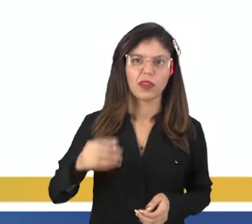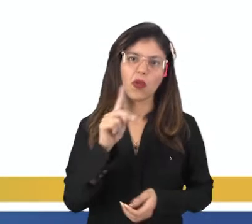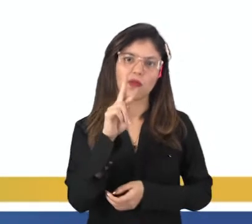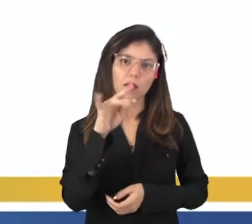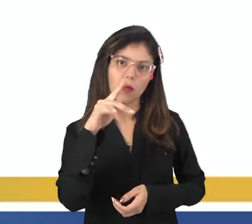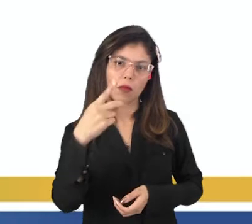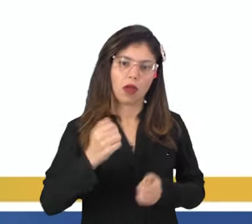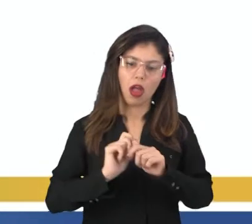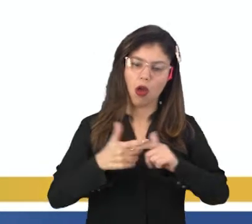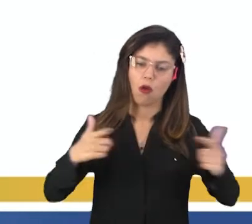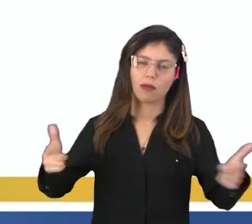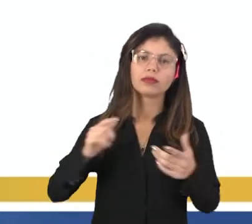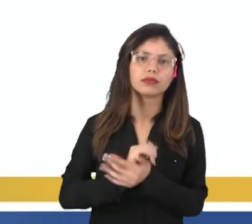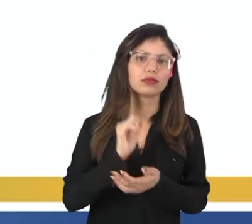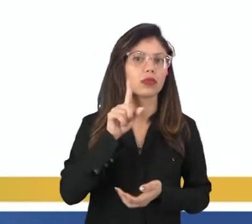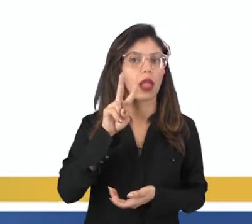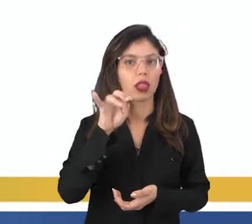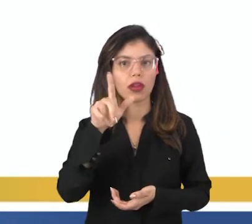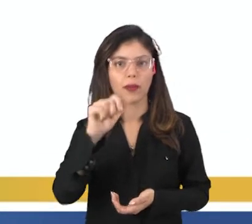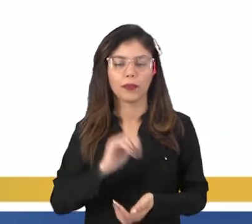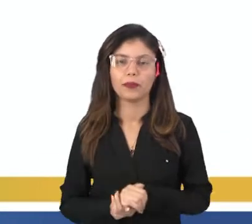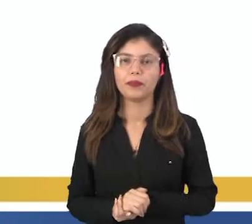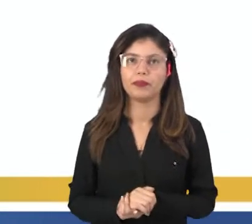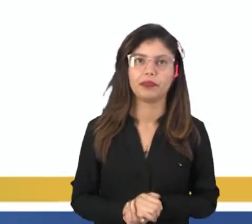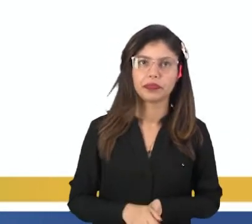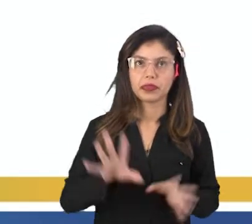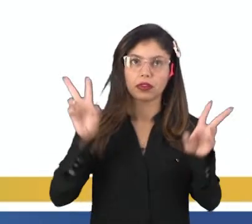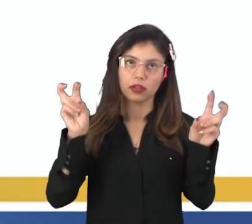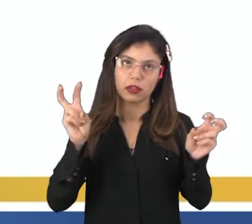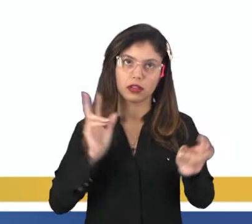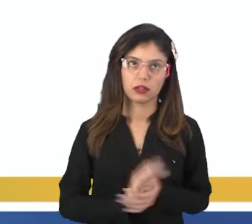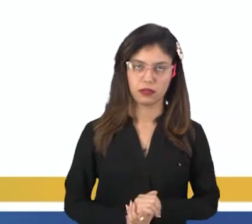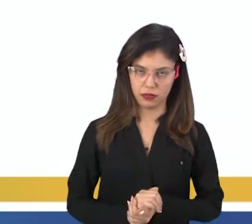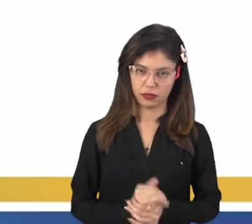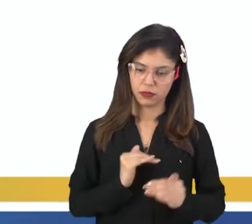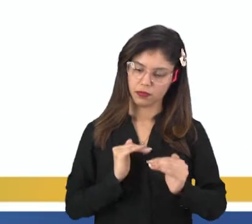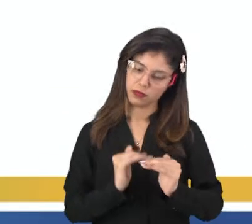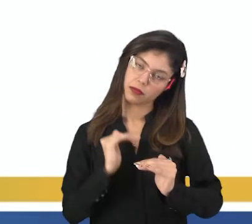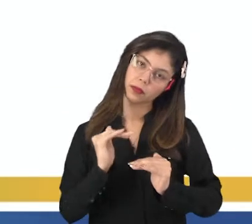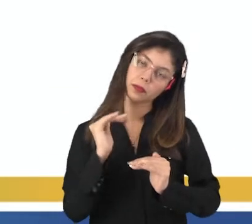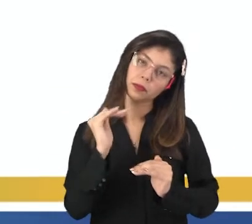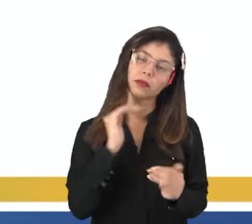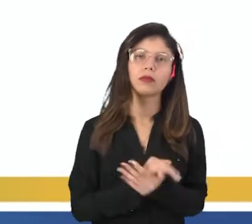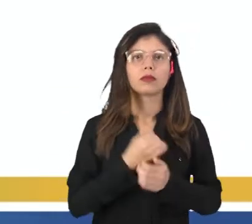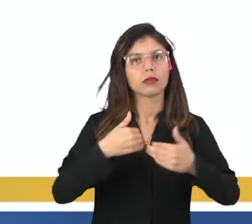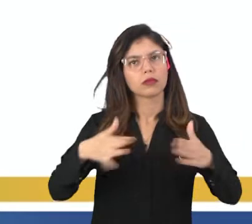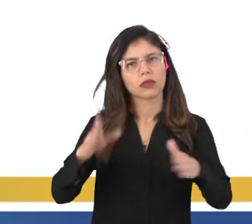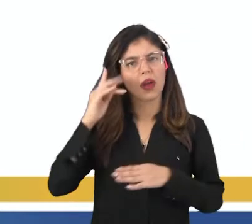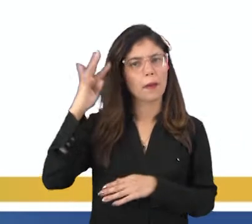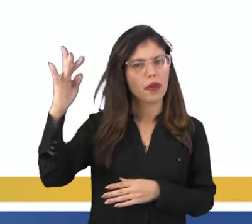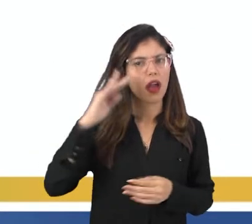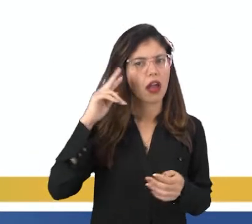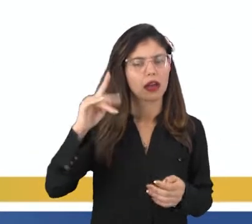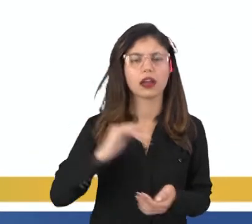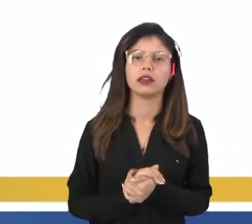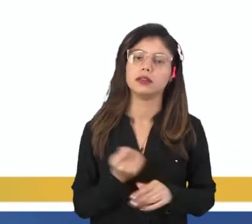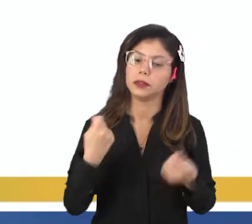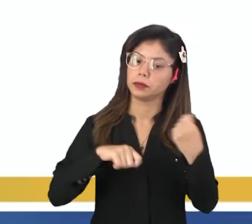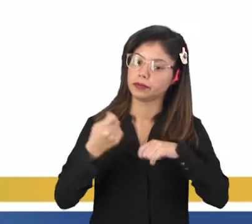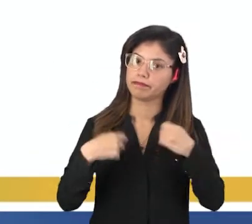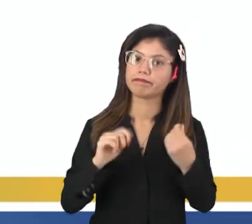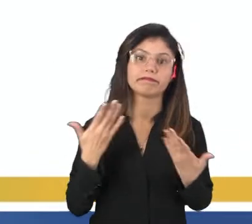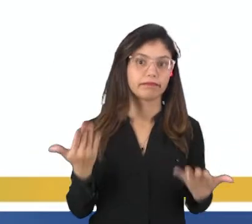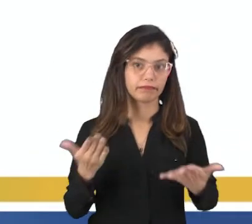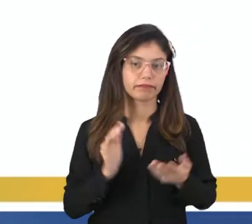causada pelo aumento do aluguel esse assunto é só um background que abre uma reflexão sobre a